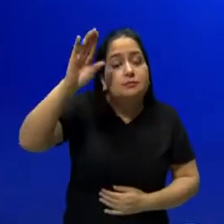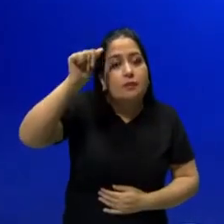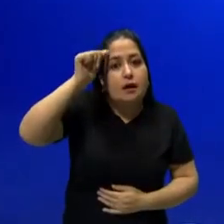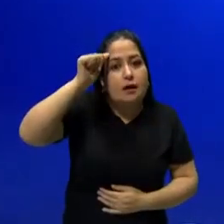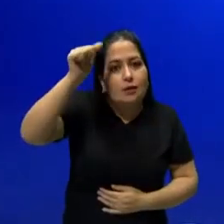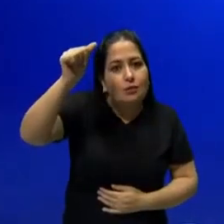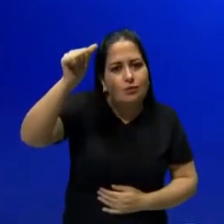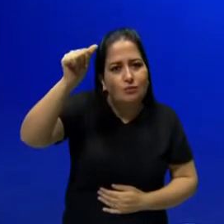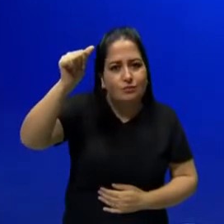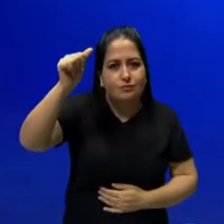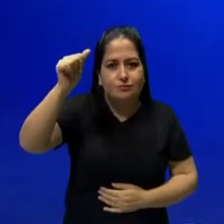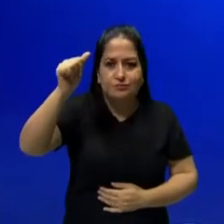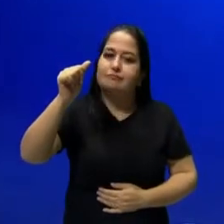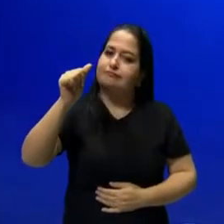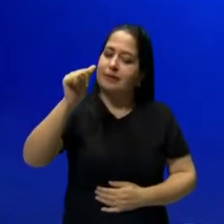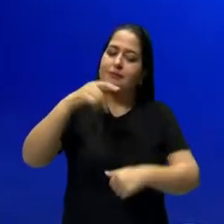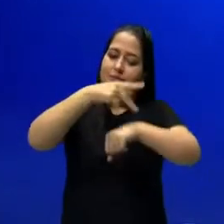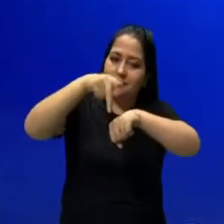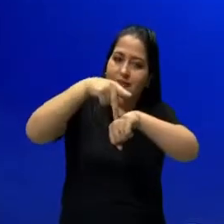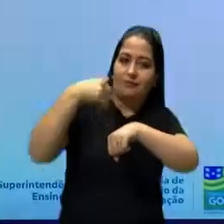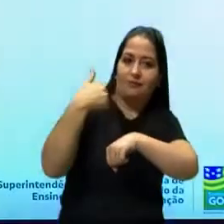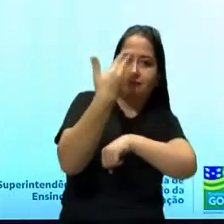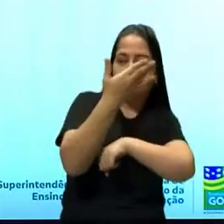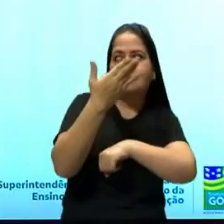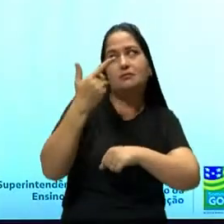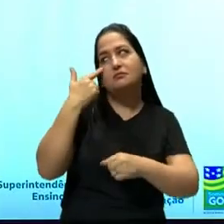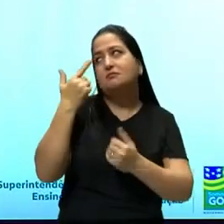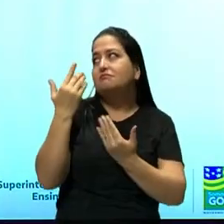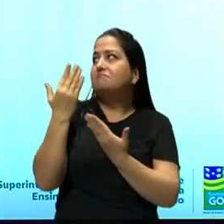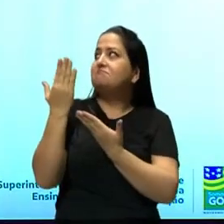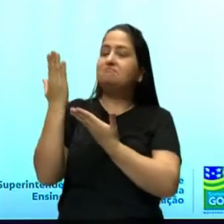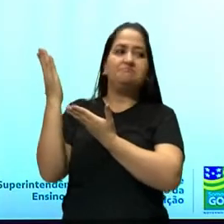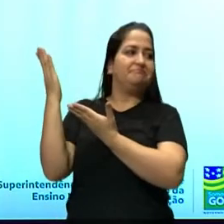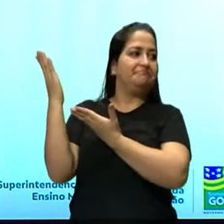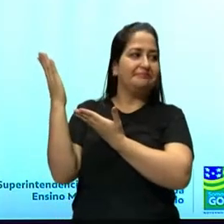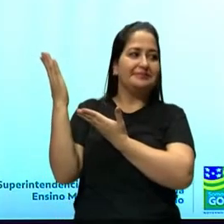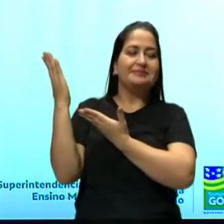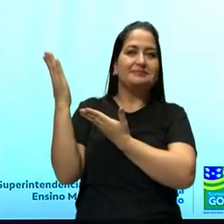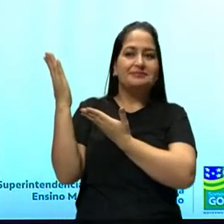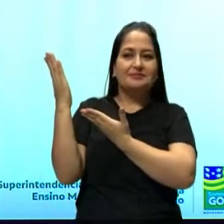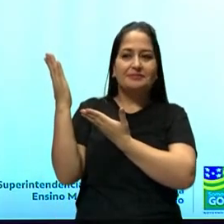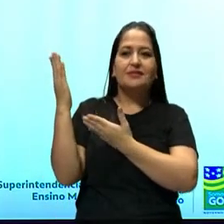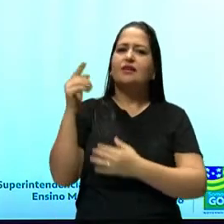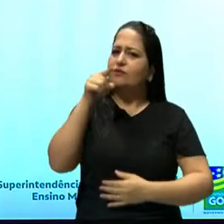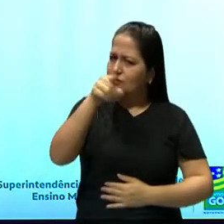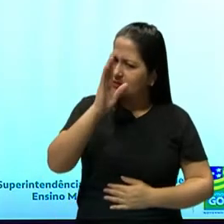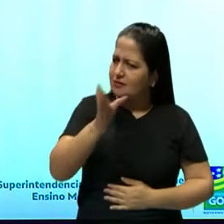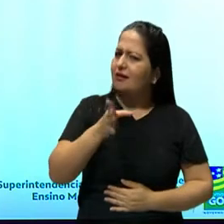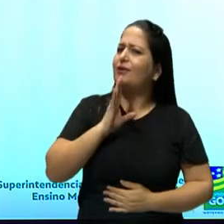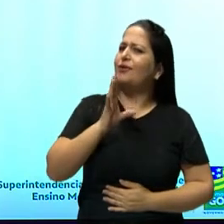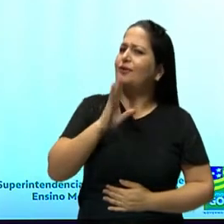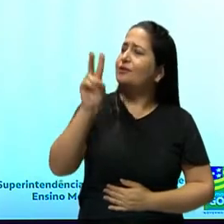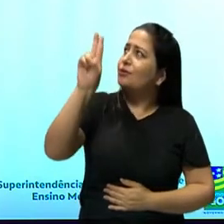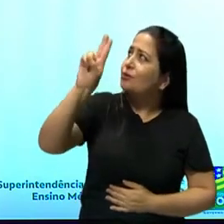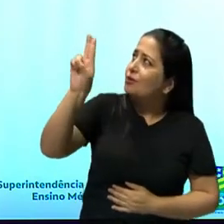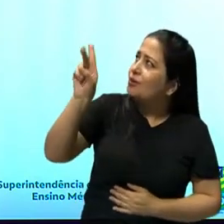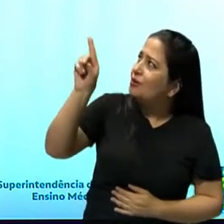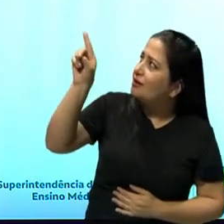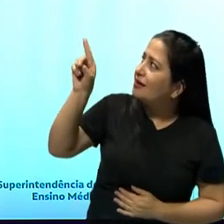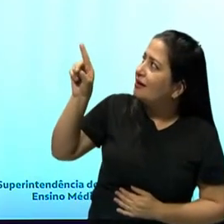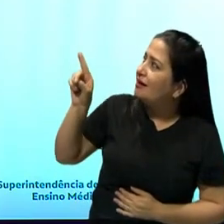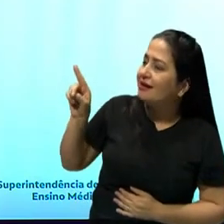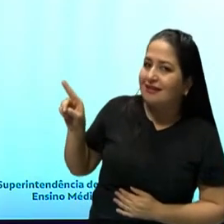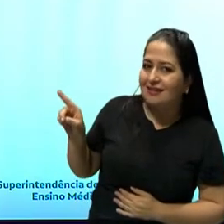De forma dos estrangeiros, nós temos aqui uma lista muito interessante. Pessoas que você já ouviu dizer, falar sobre elas.